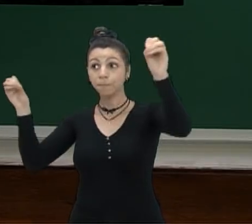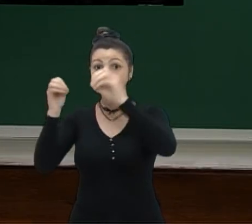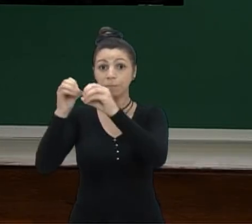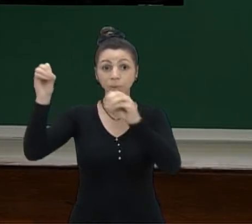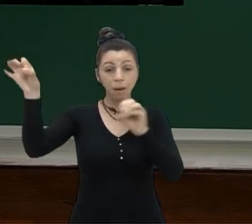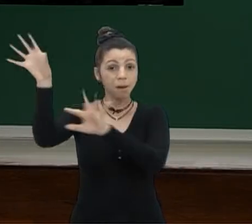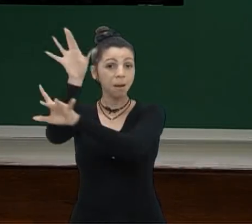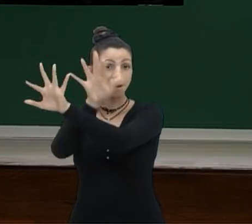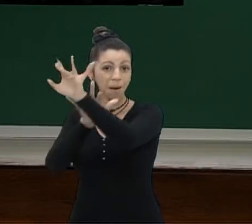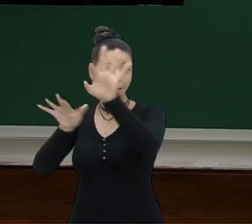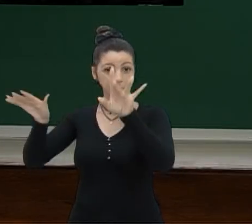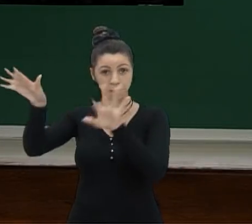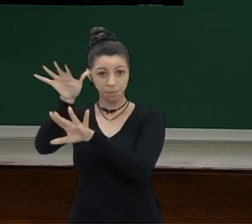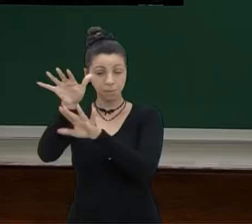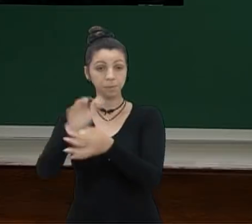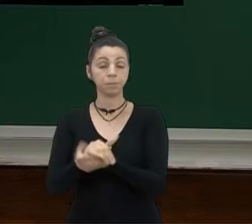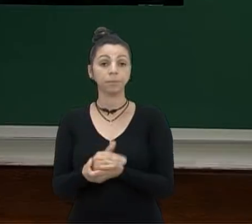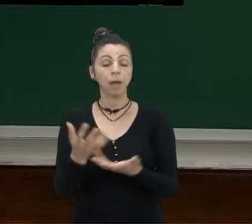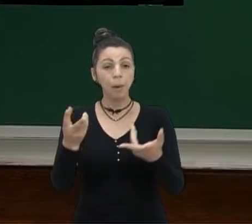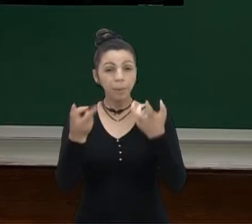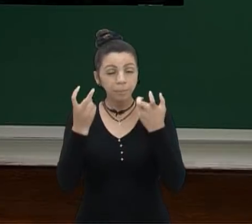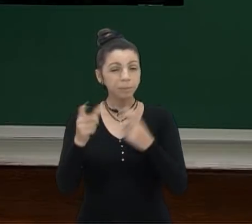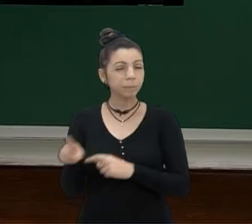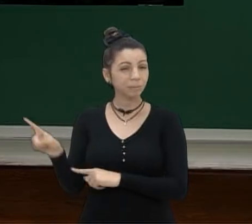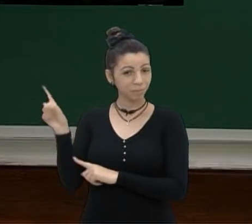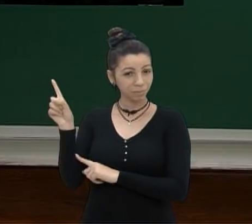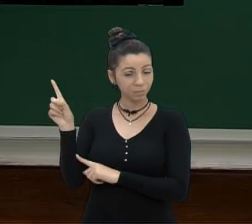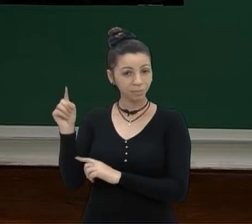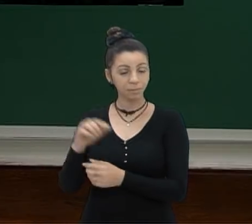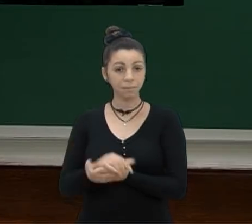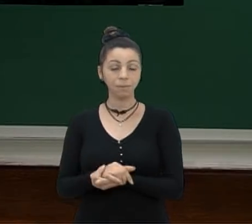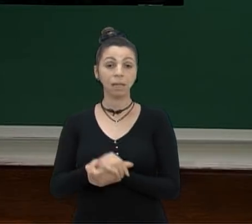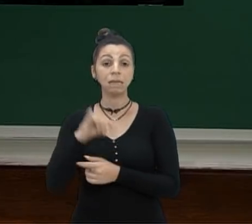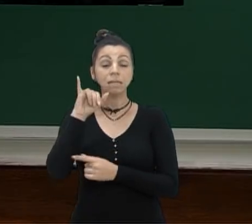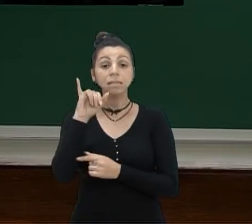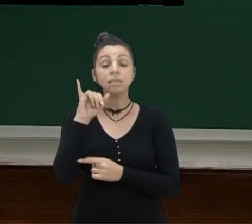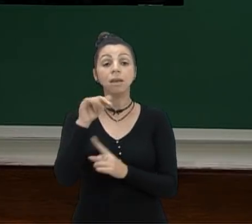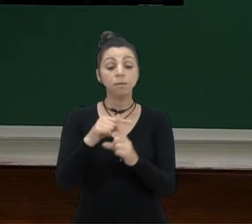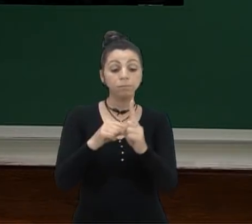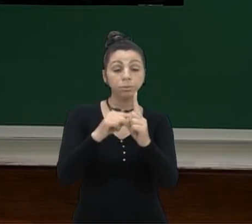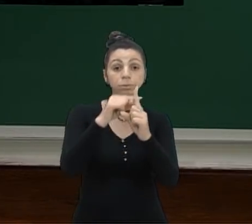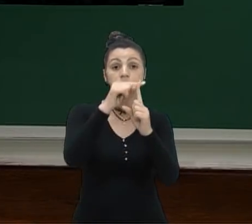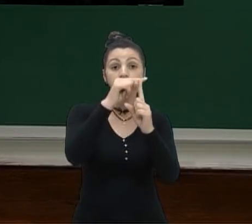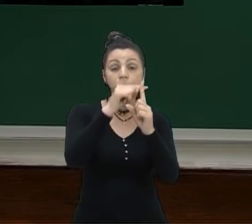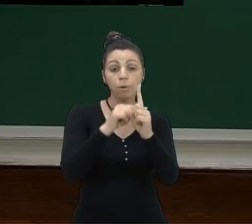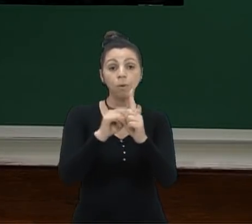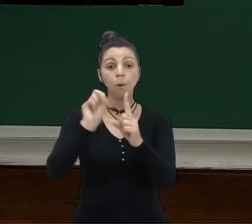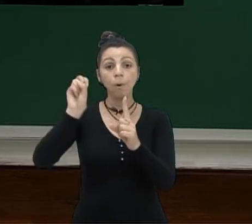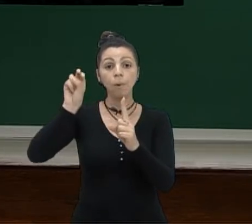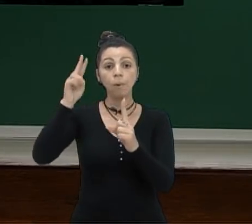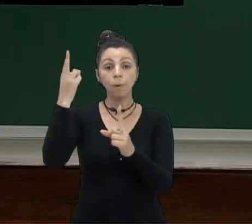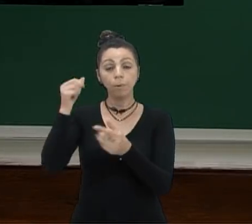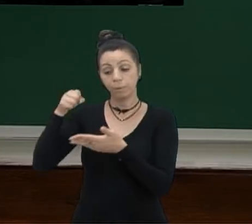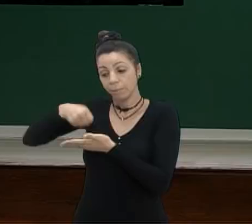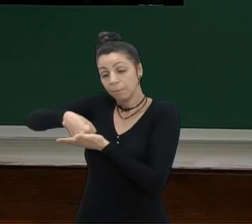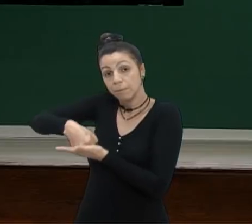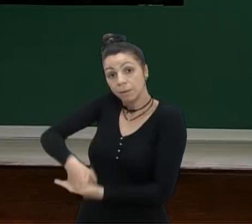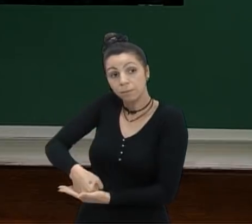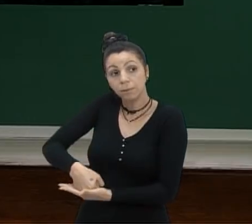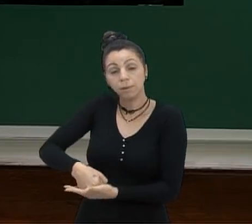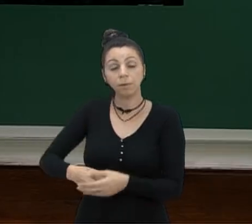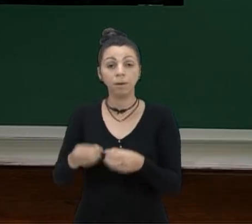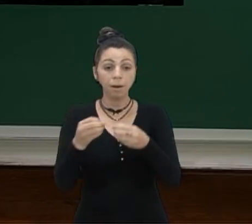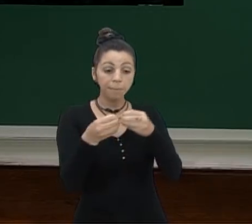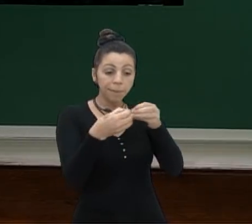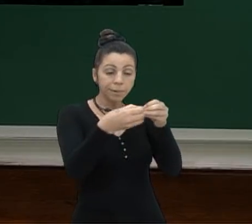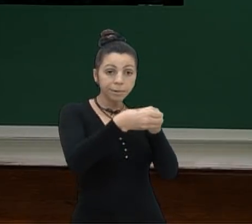e outra. Então, isso que eu quero que vocês percebam. Quando eu mexo na temperatura e na pressão, as partículas ou